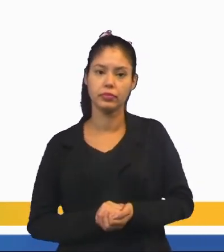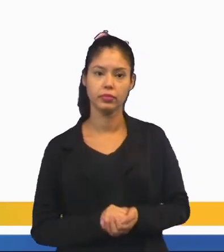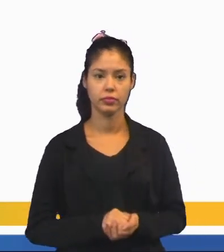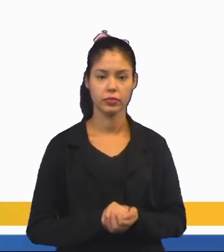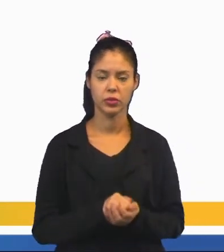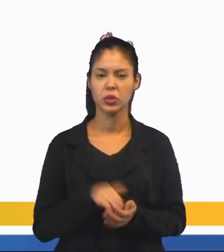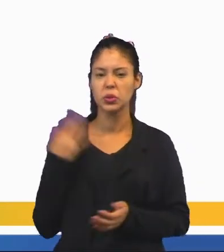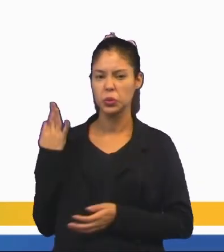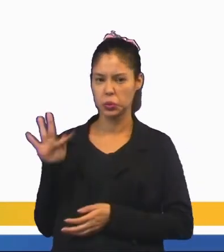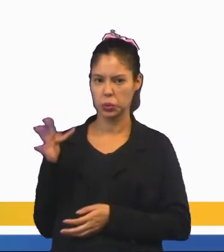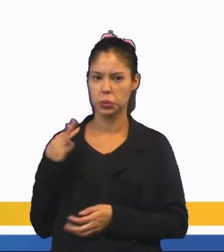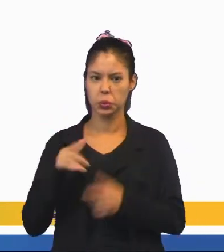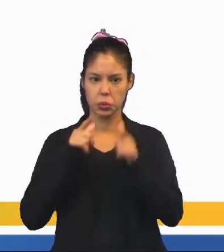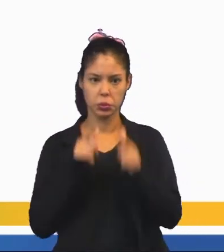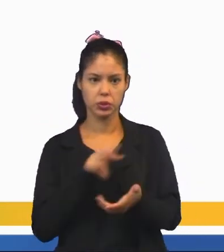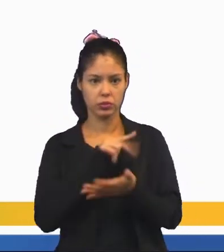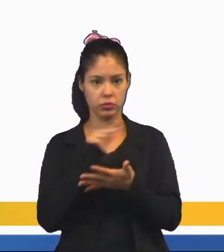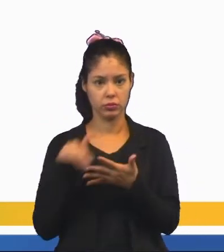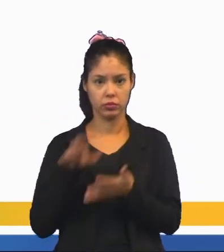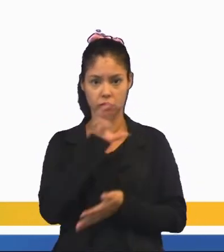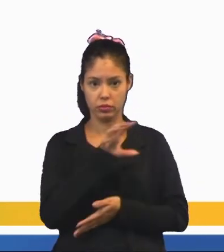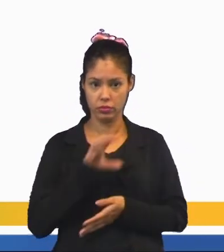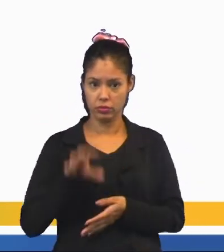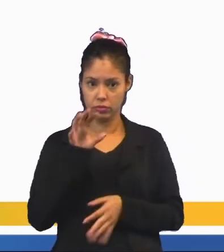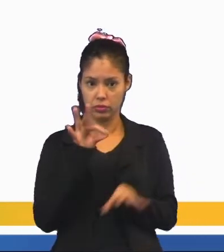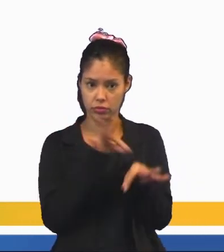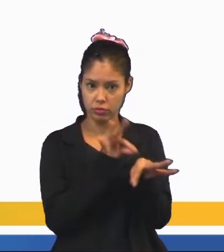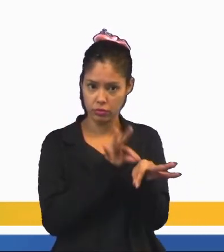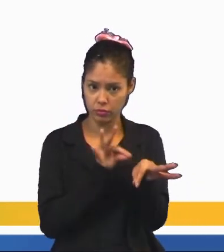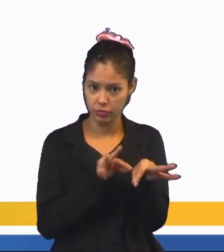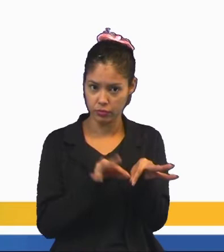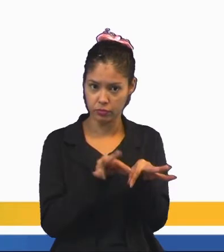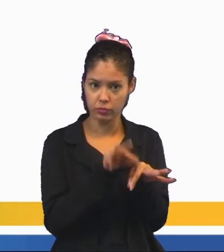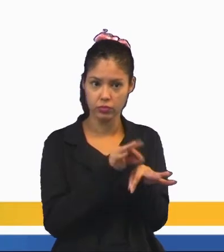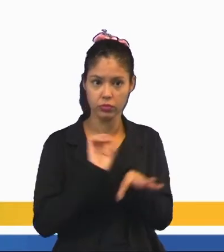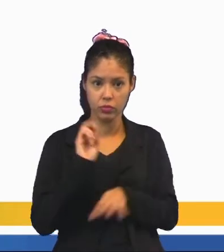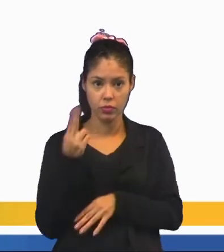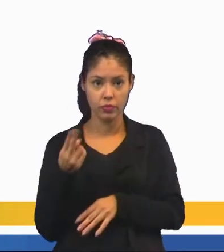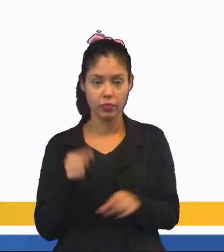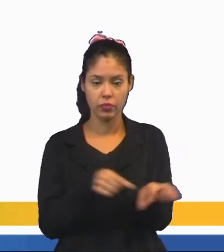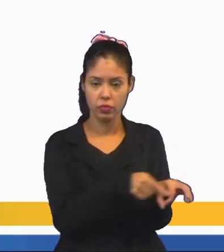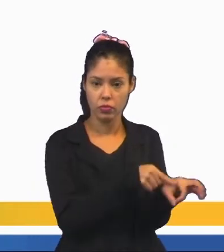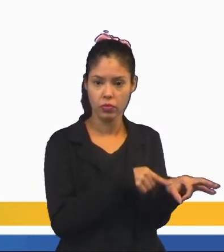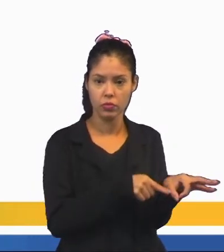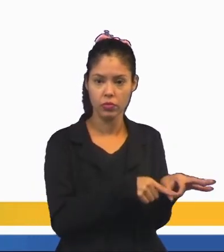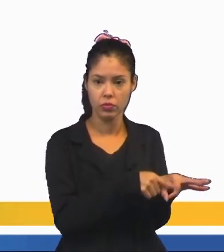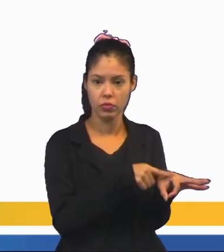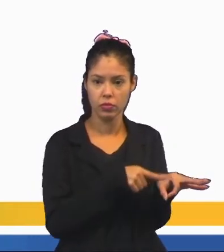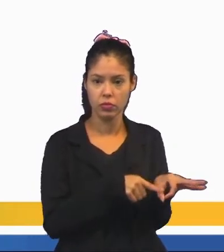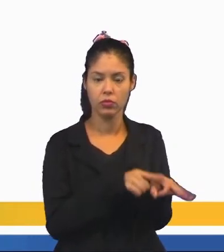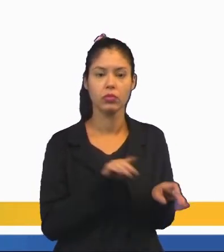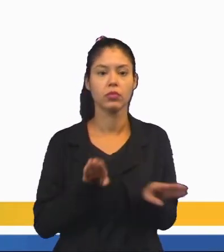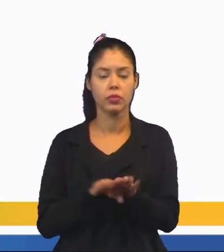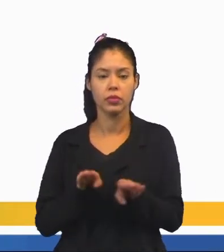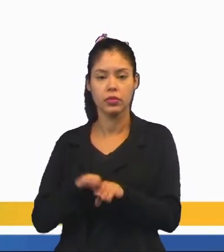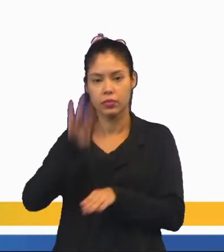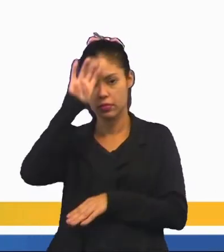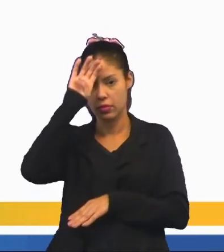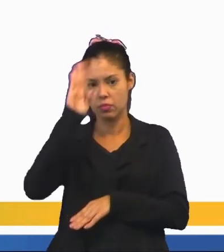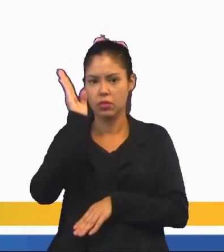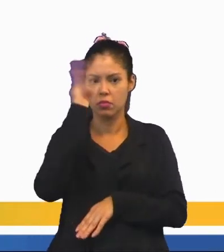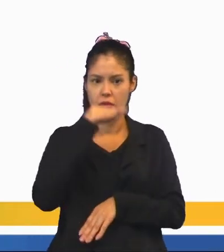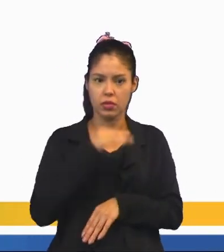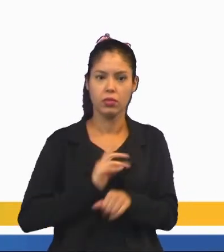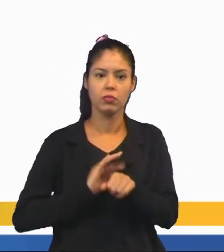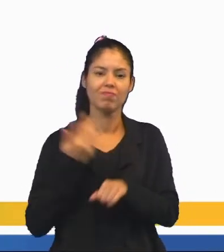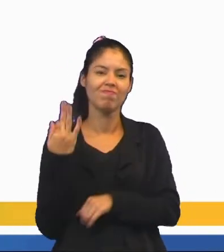de localização variável na região genital e ou anal, febre, mal-estar,